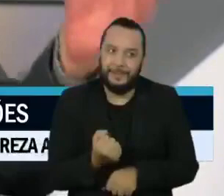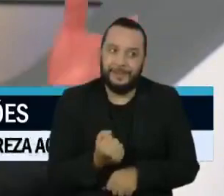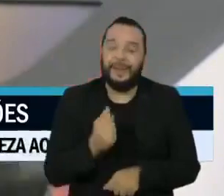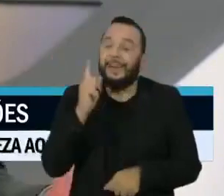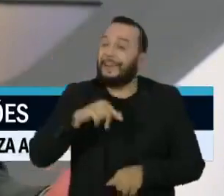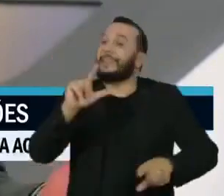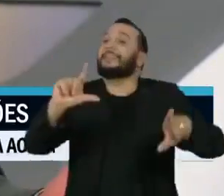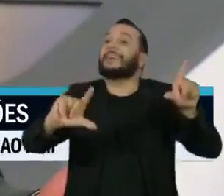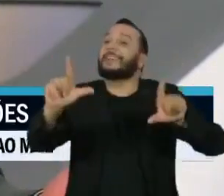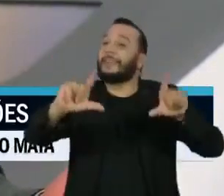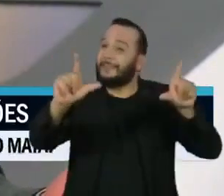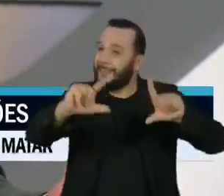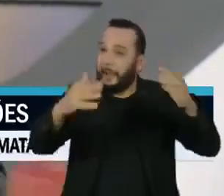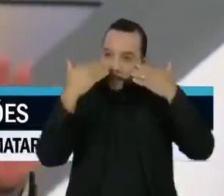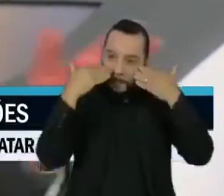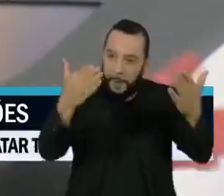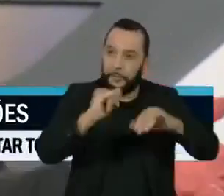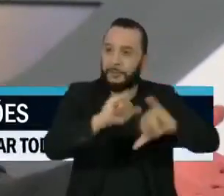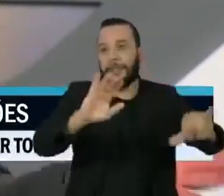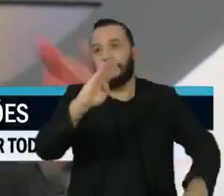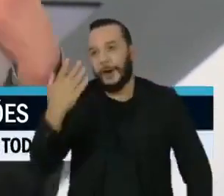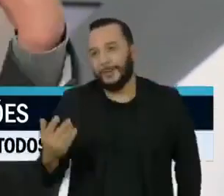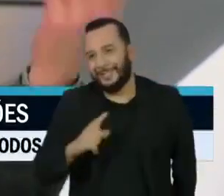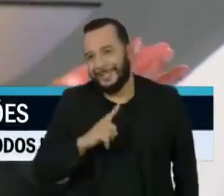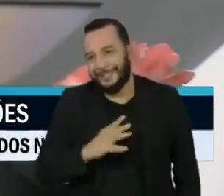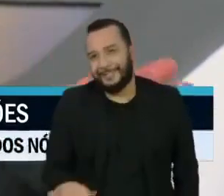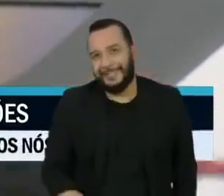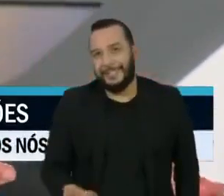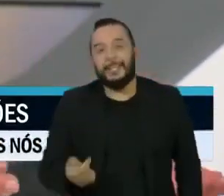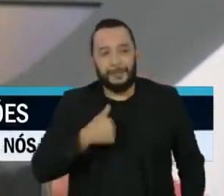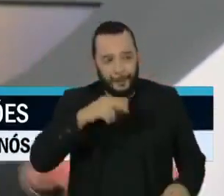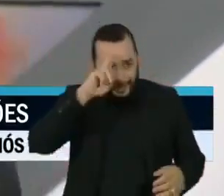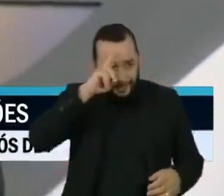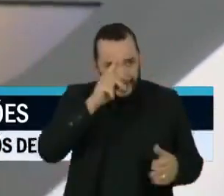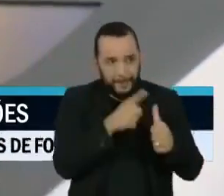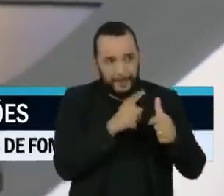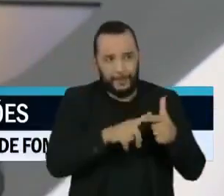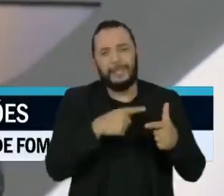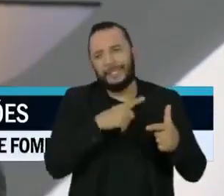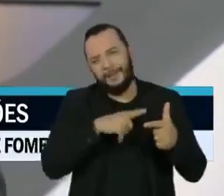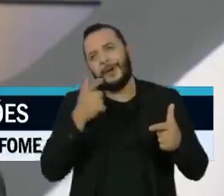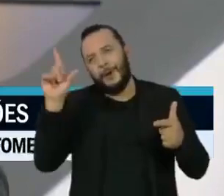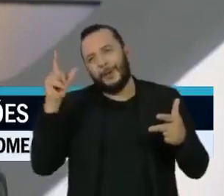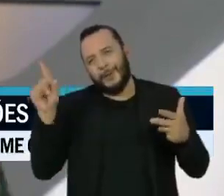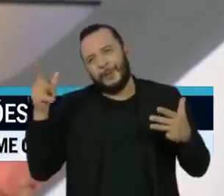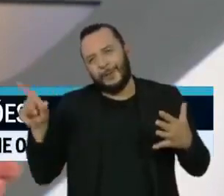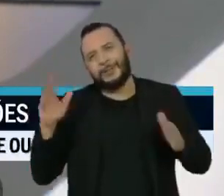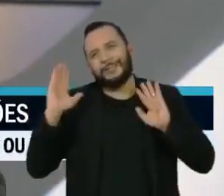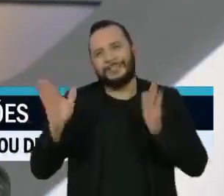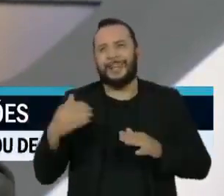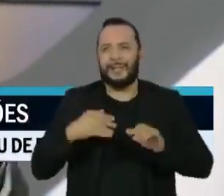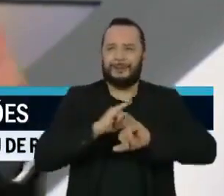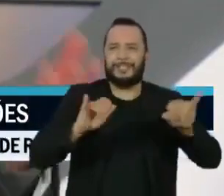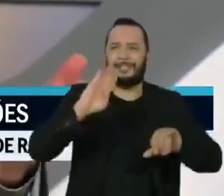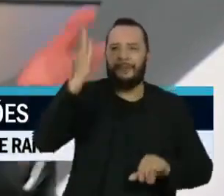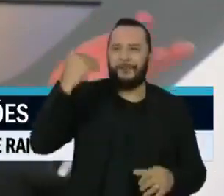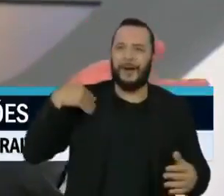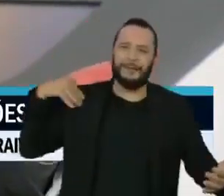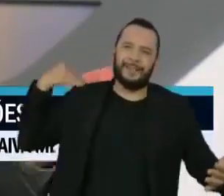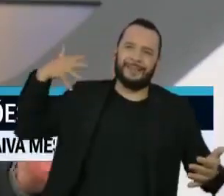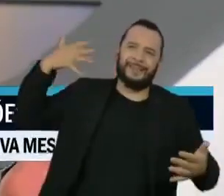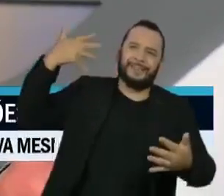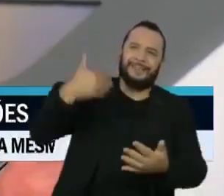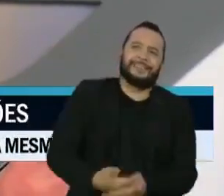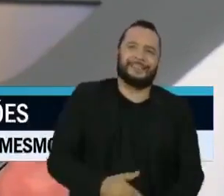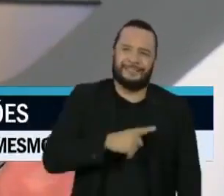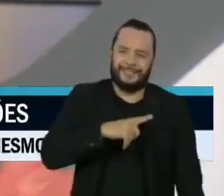na propaganda de TV. E eu que estou lembrando desses, obviamente, tem do outro lado também. Quer dizer, todo mundo mente,